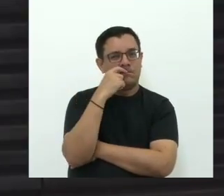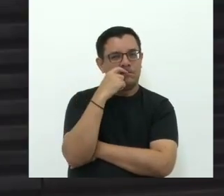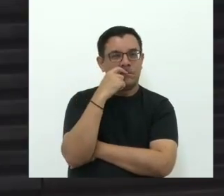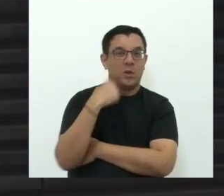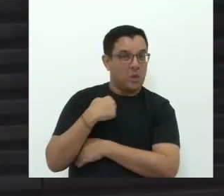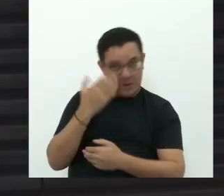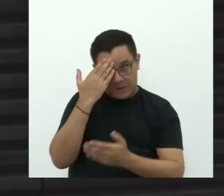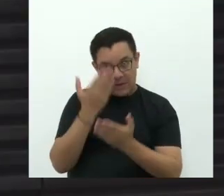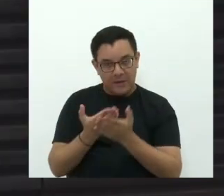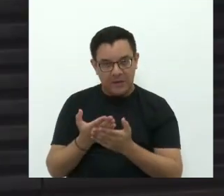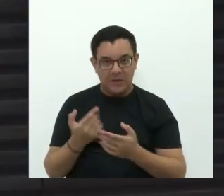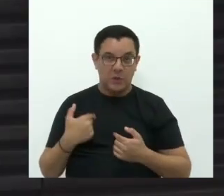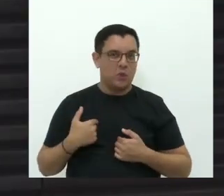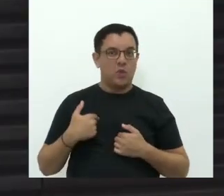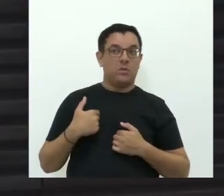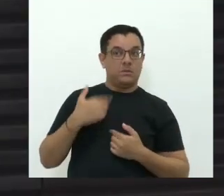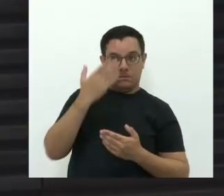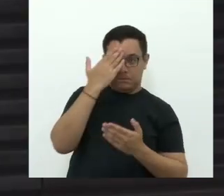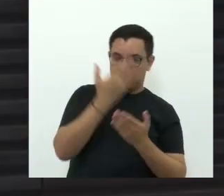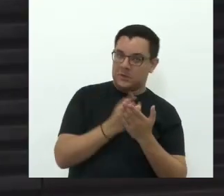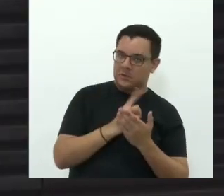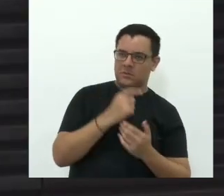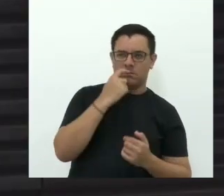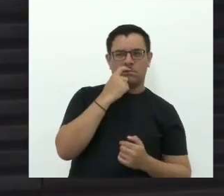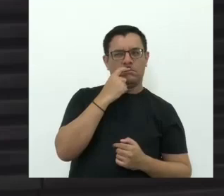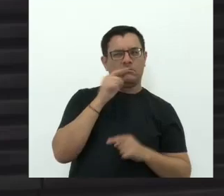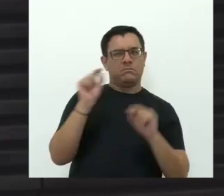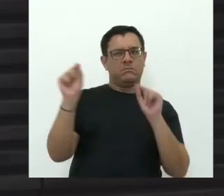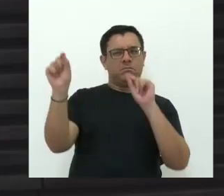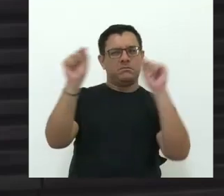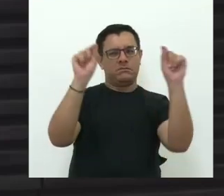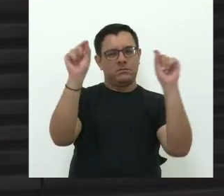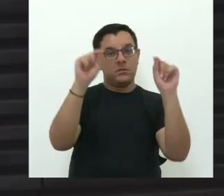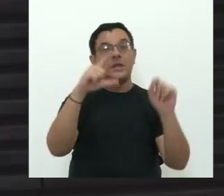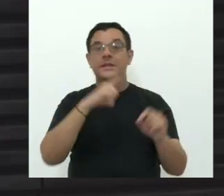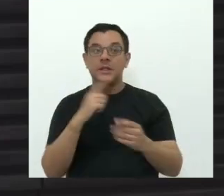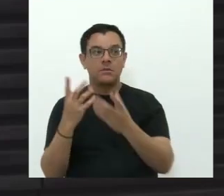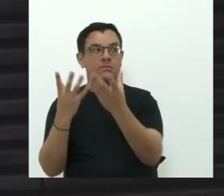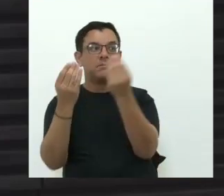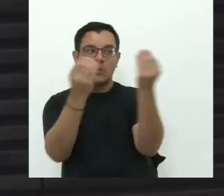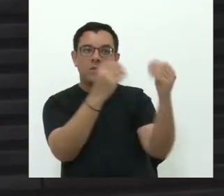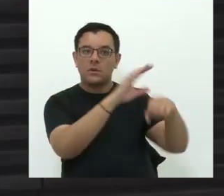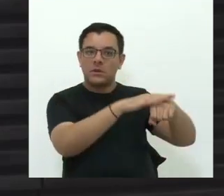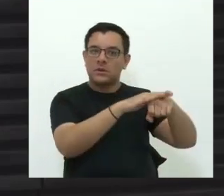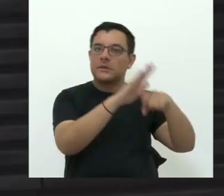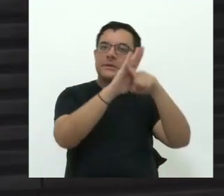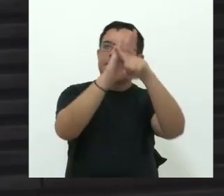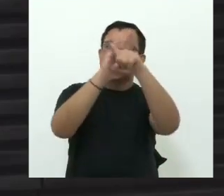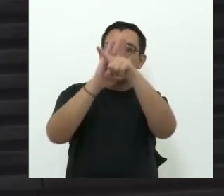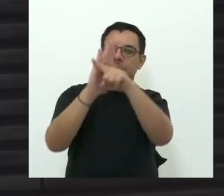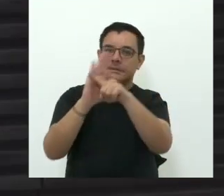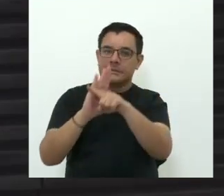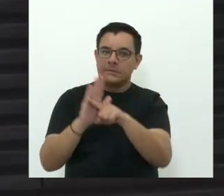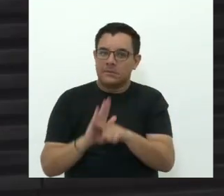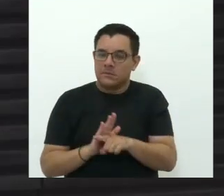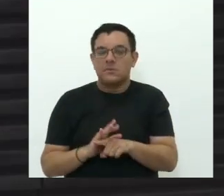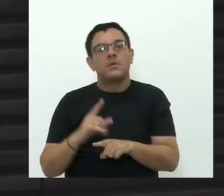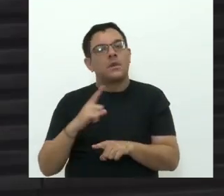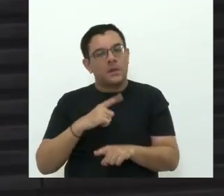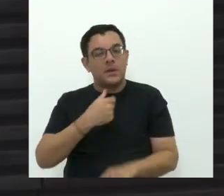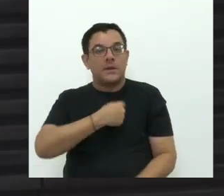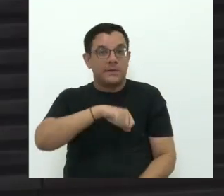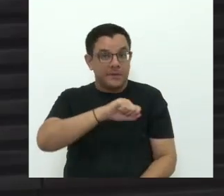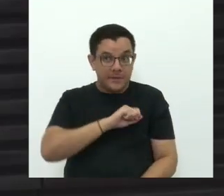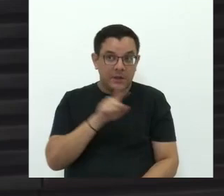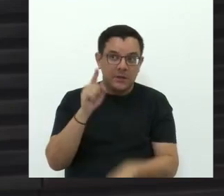joguem no Google existem muitas agências de verificação importantíssimas nos dias de hoje que também fiscalizam a